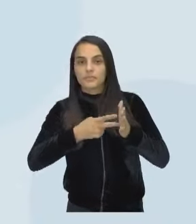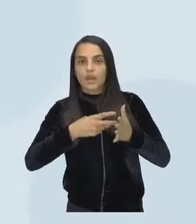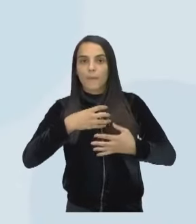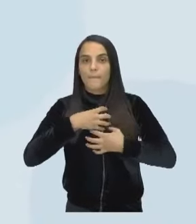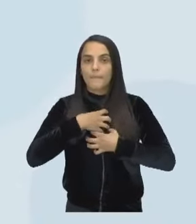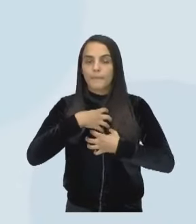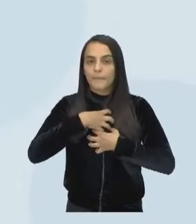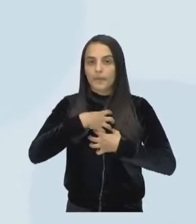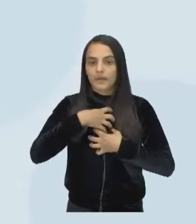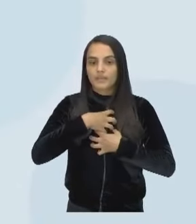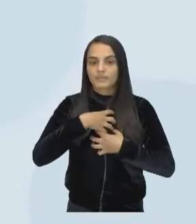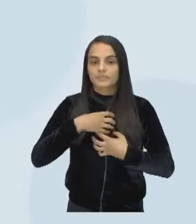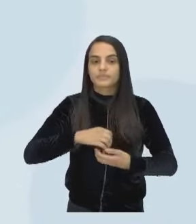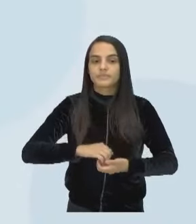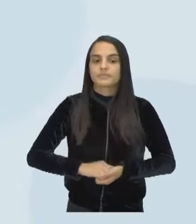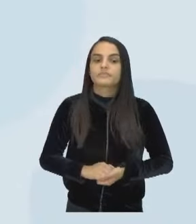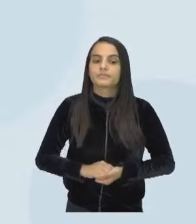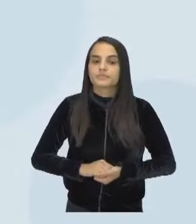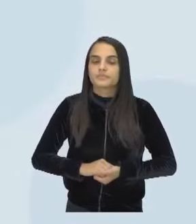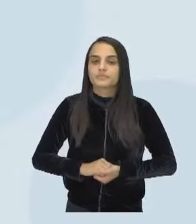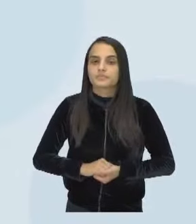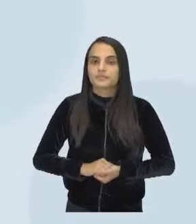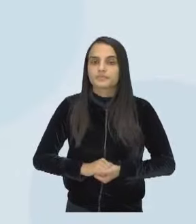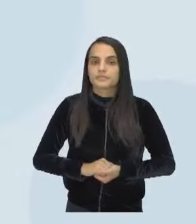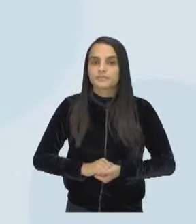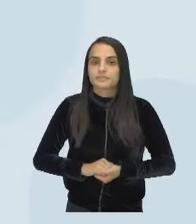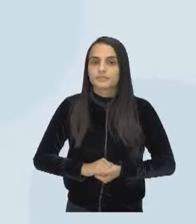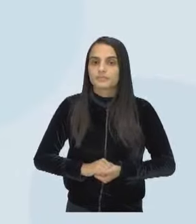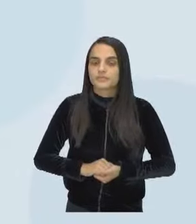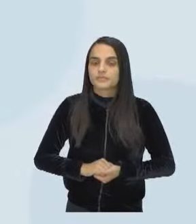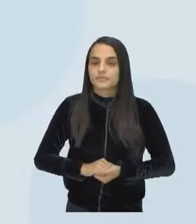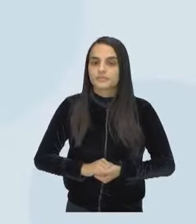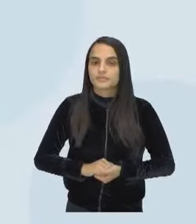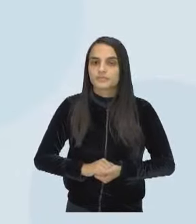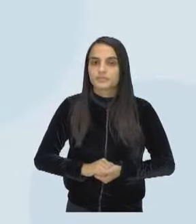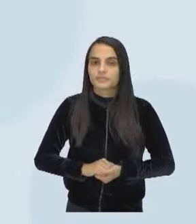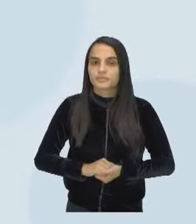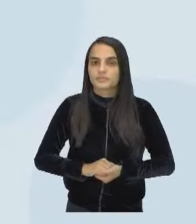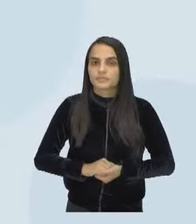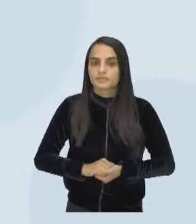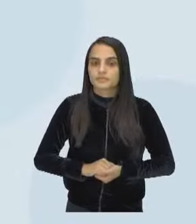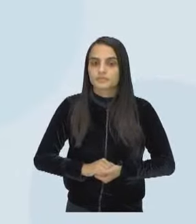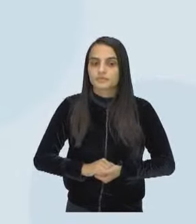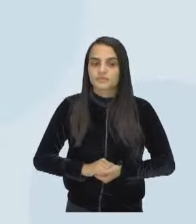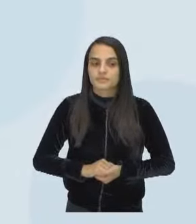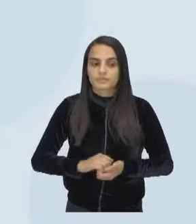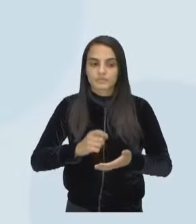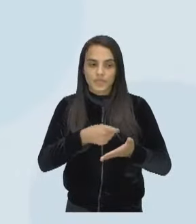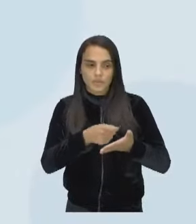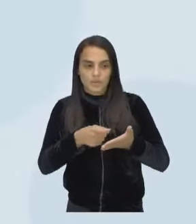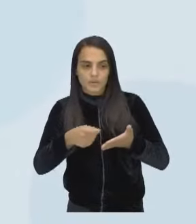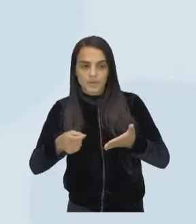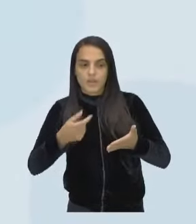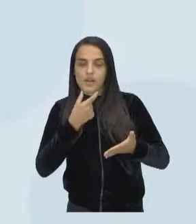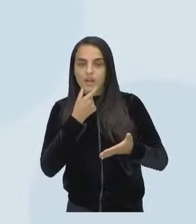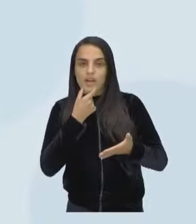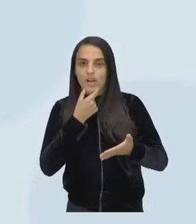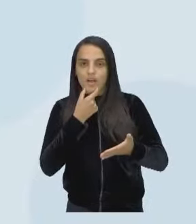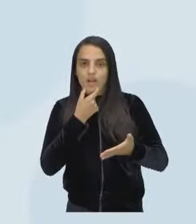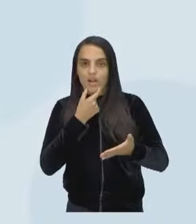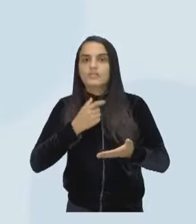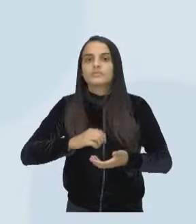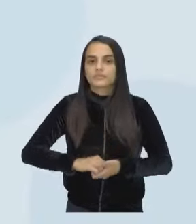comportamento, tudo bem? Aqui é o American Spelling, aqui é a ortografia americana. A britânica tem a